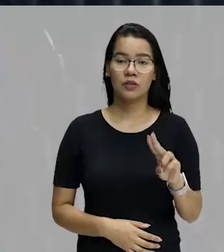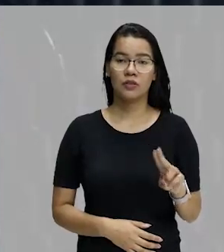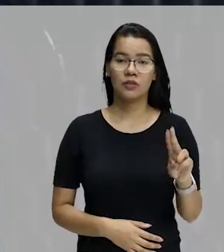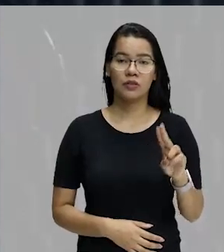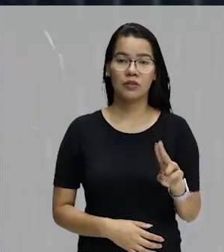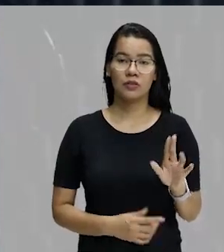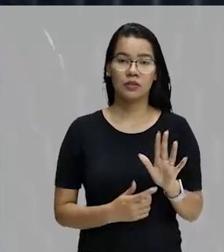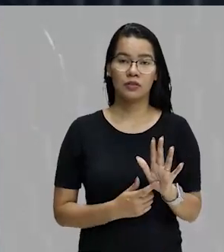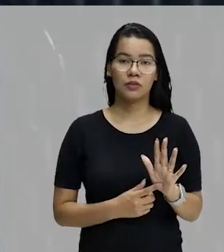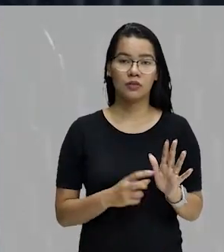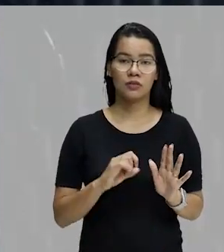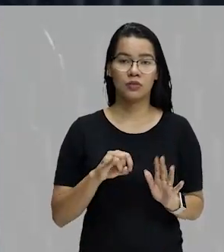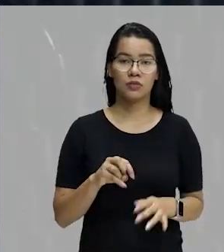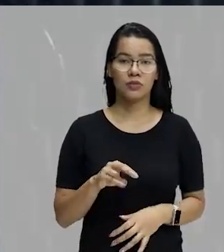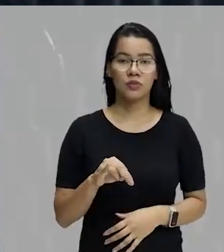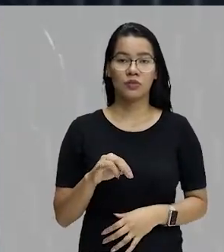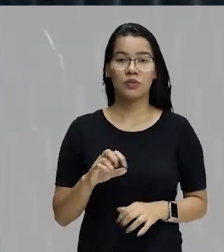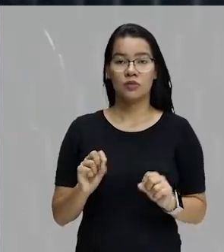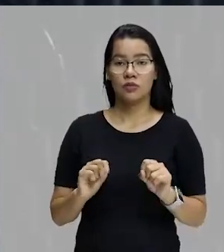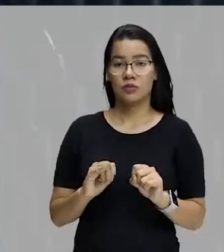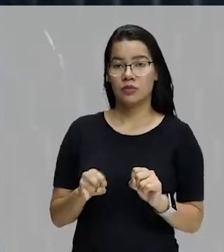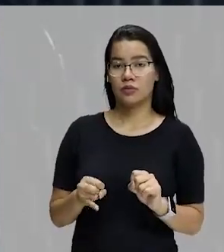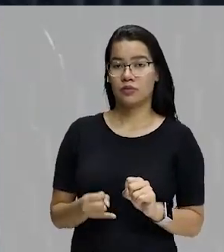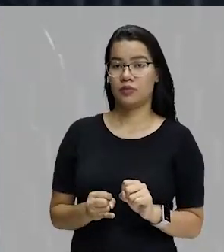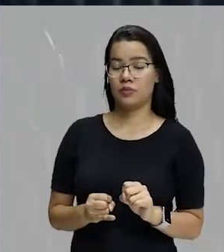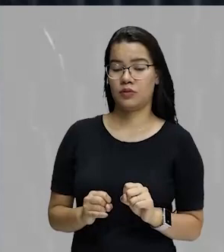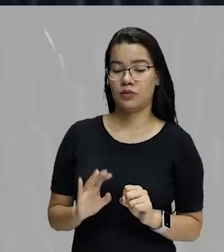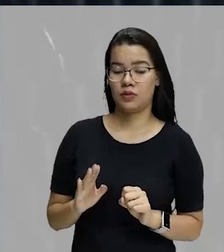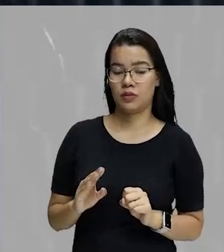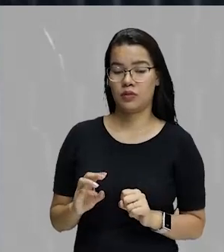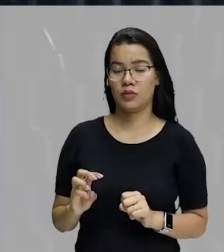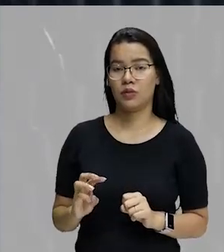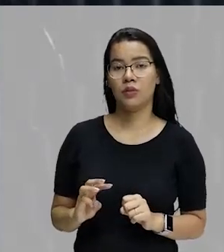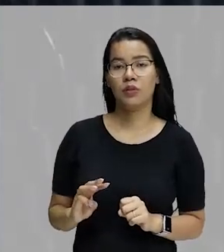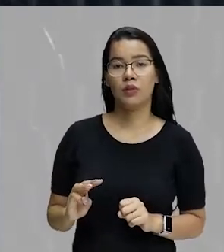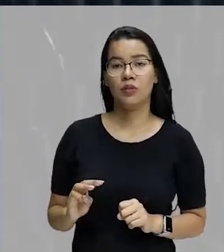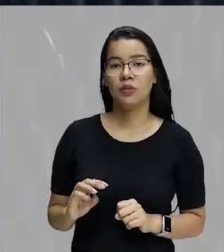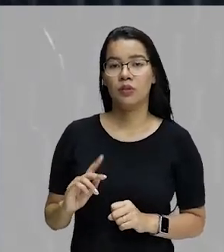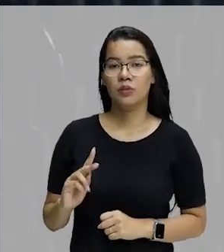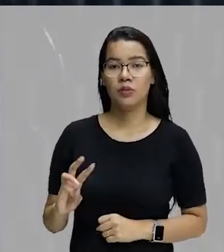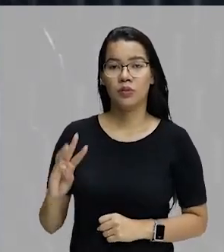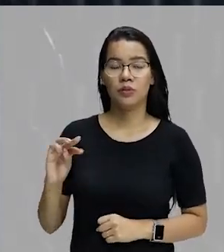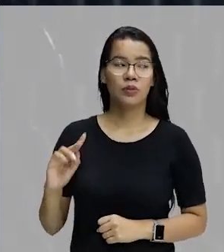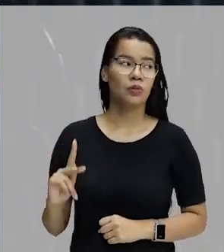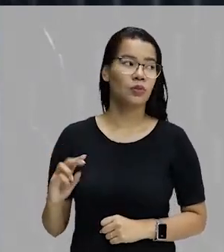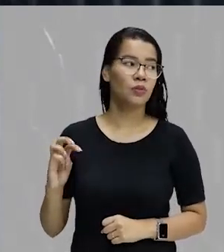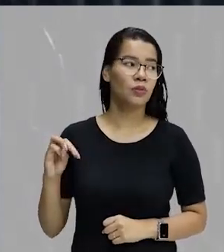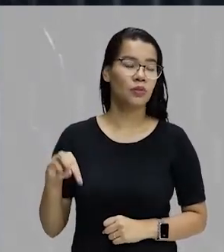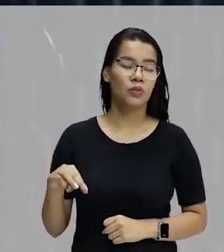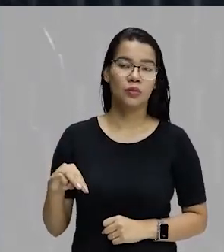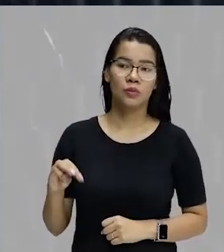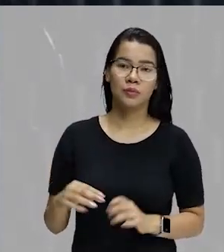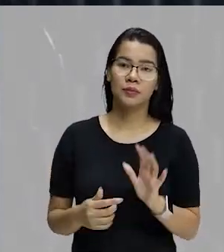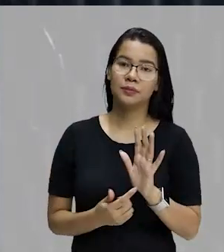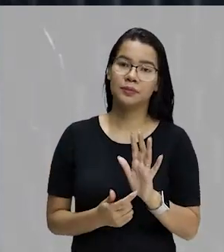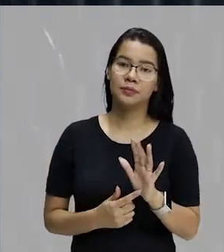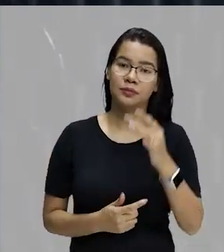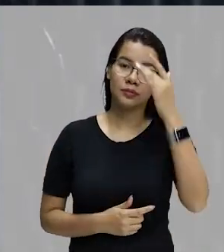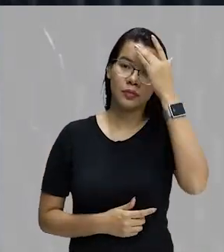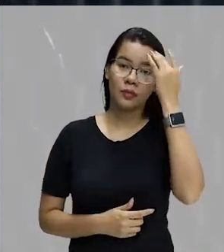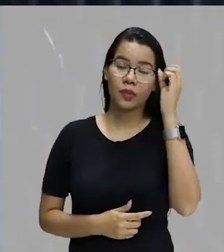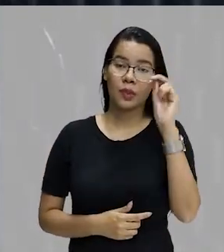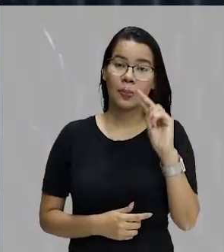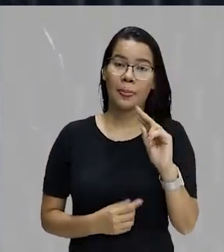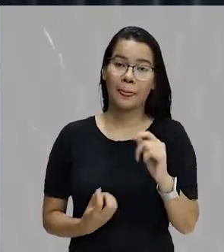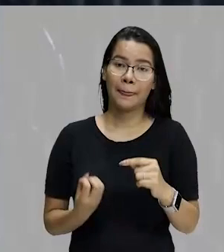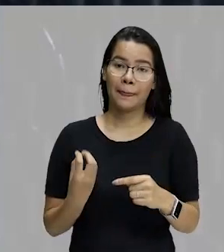pessoa, sujeito, e whom, com M no final, você vai usar para identificar pessoa, objeto na oração. O